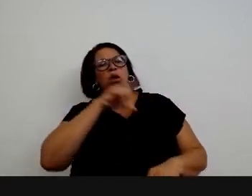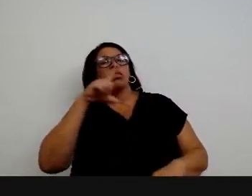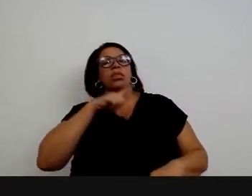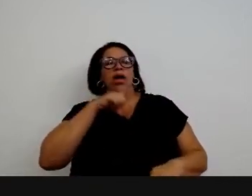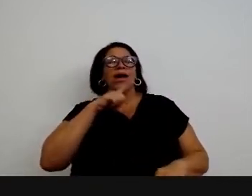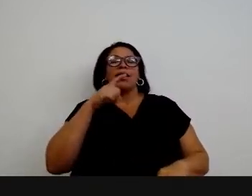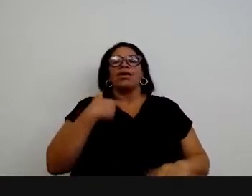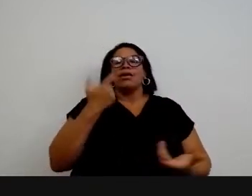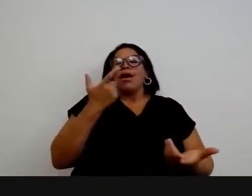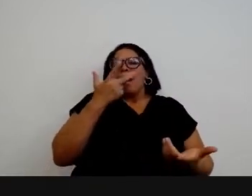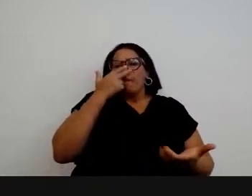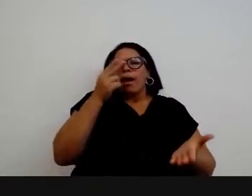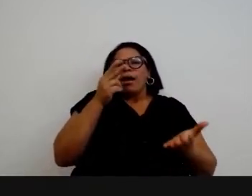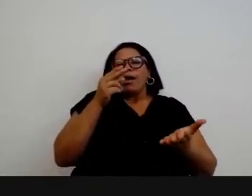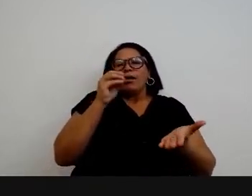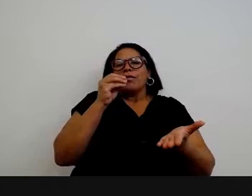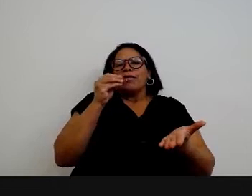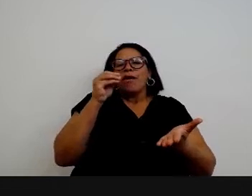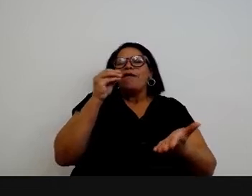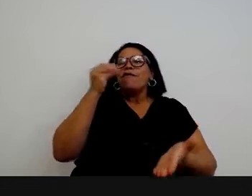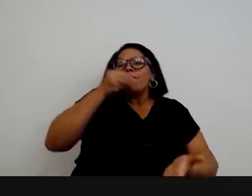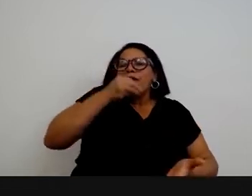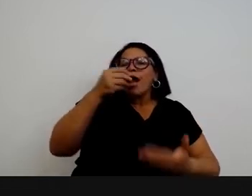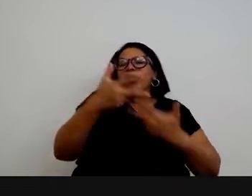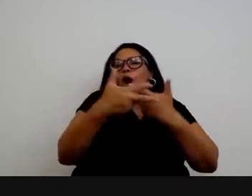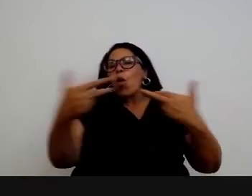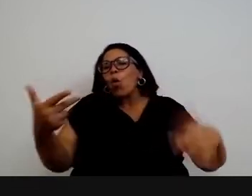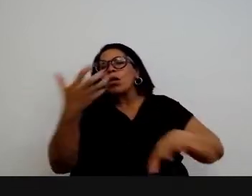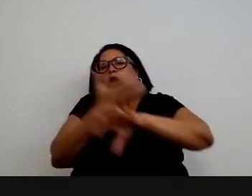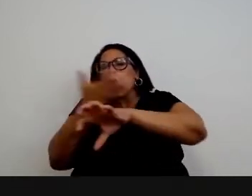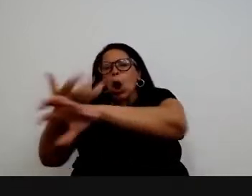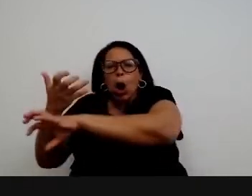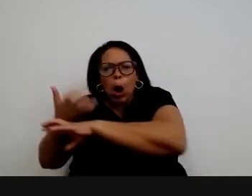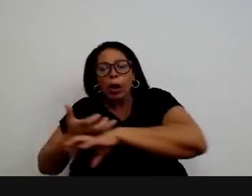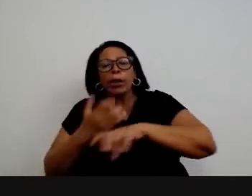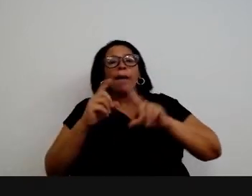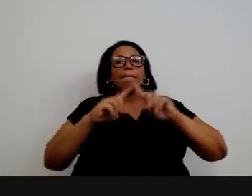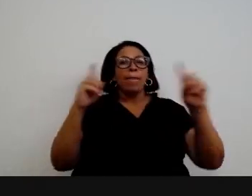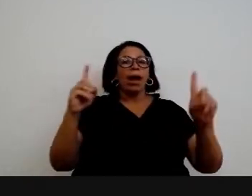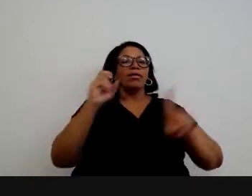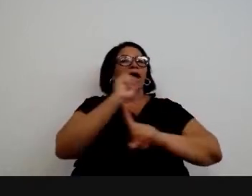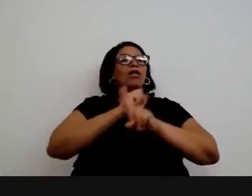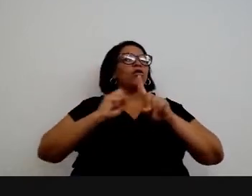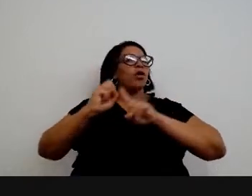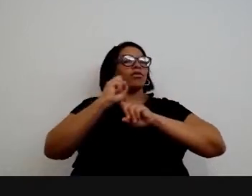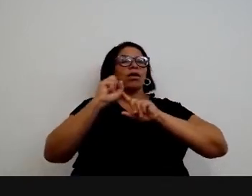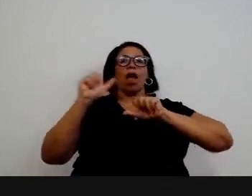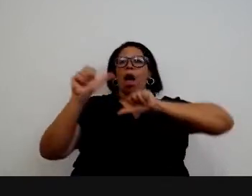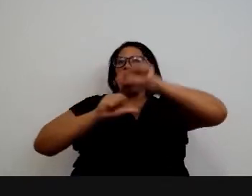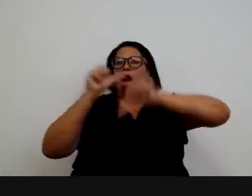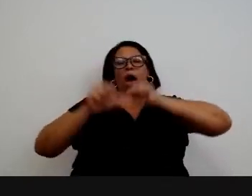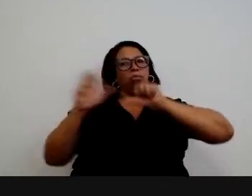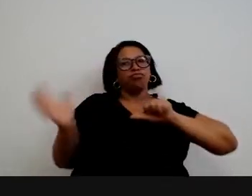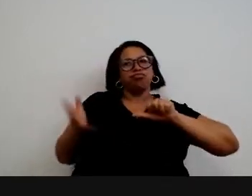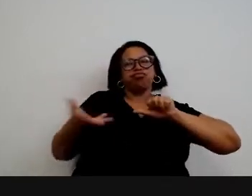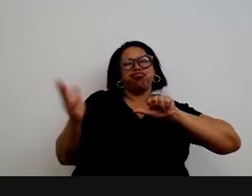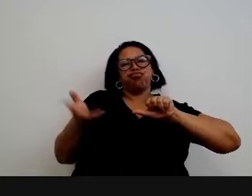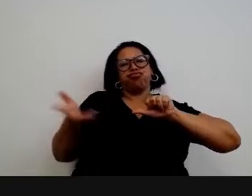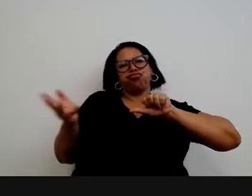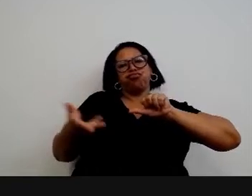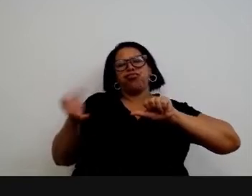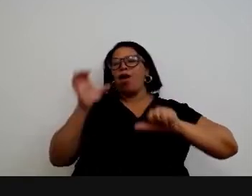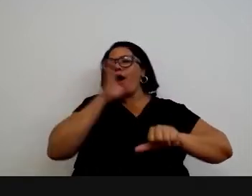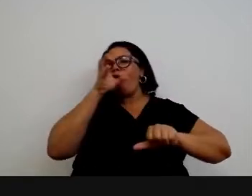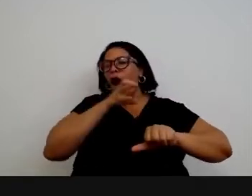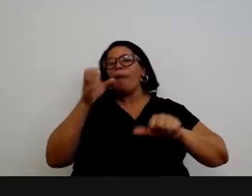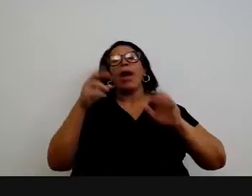temos déficits de conteúdos, mas também porque, como a Ruth bem disse, a sociedade é dinâmica, as coisas se reinventam, existem novas